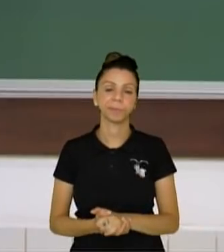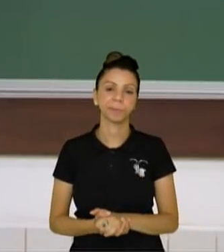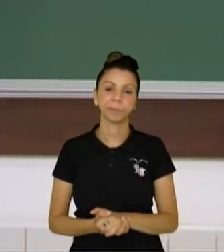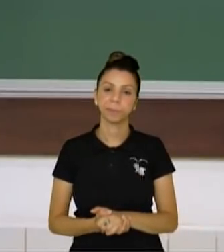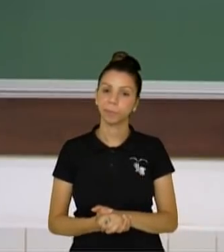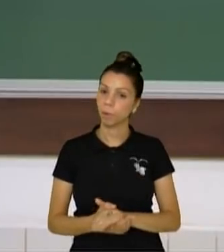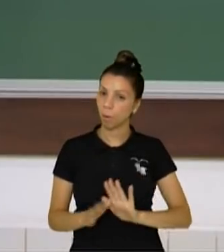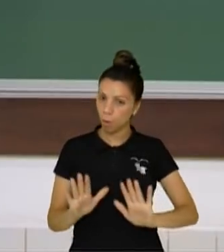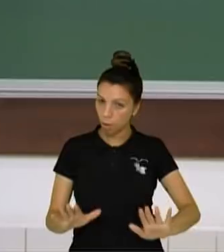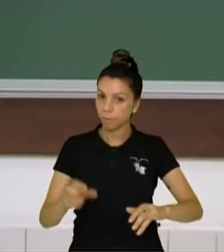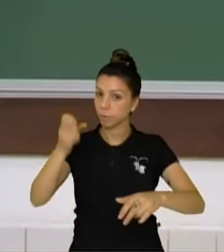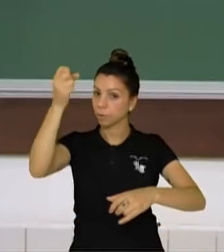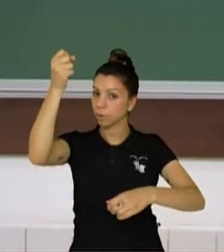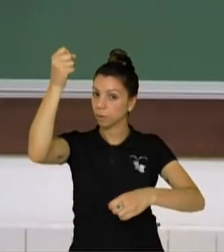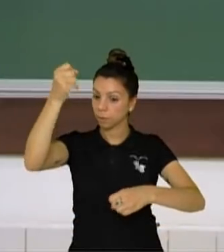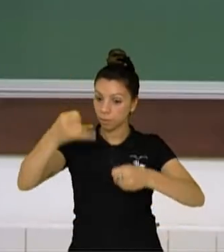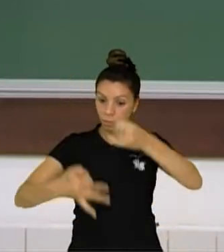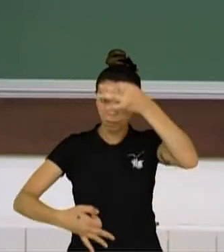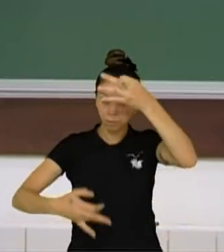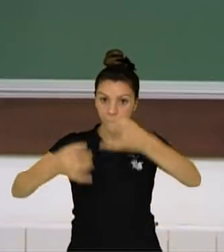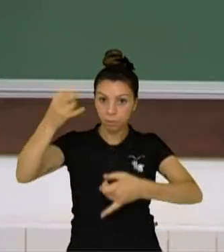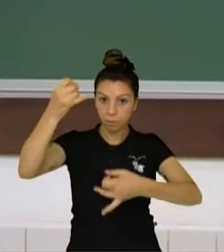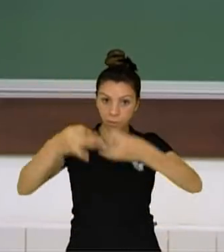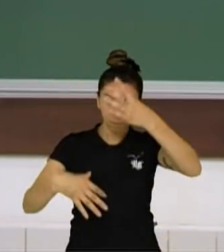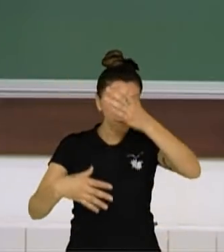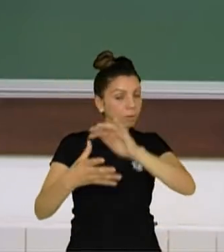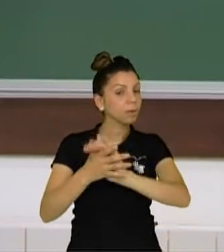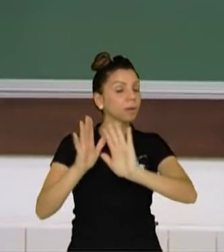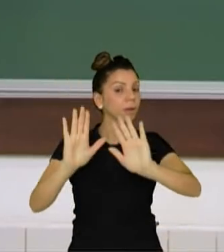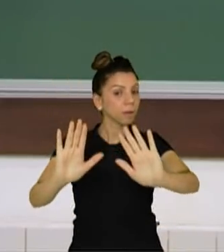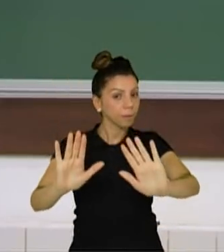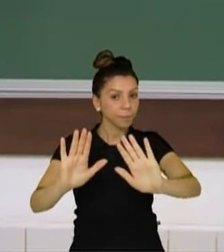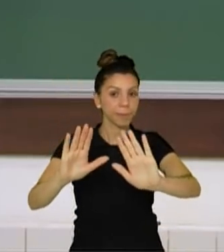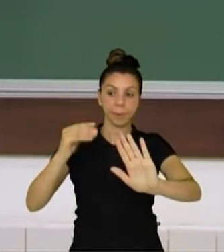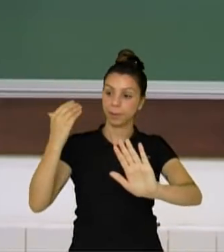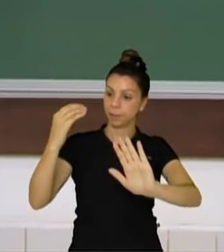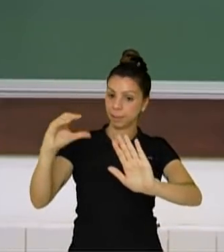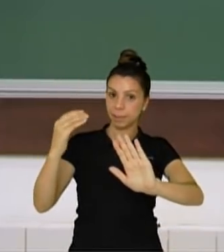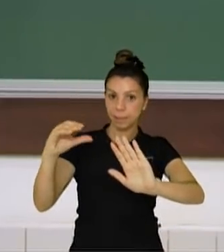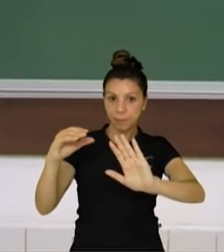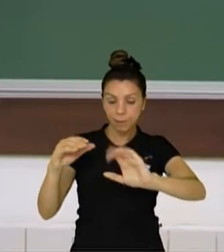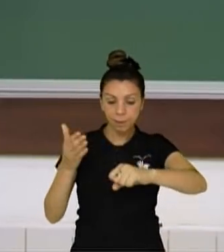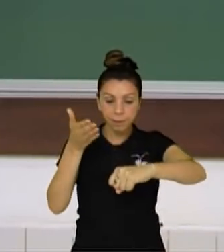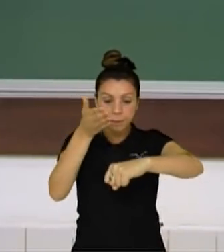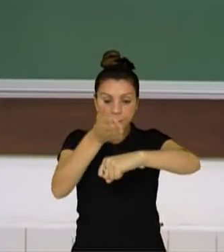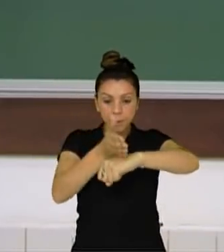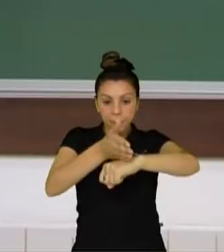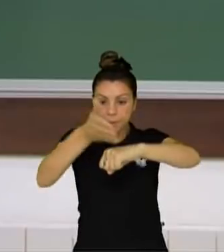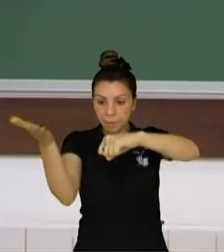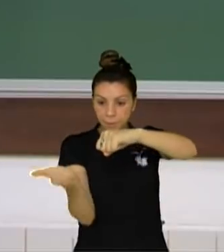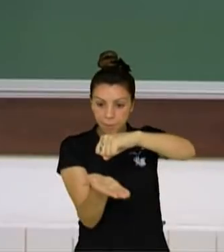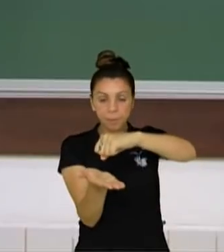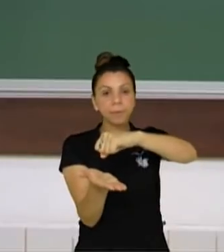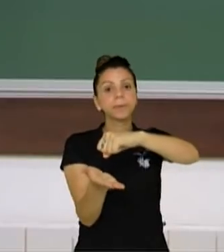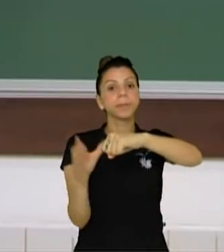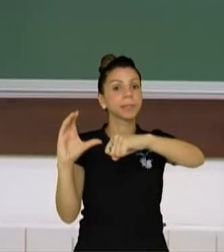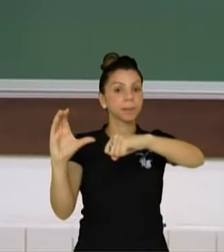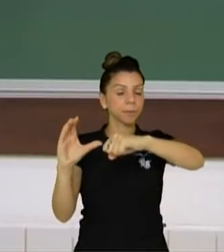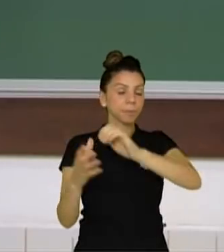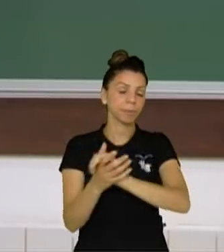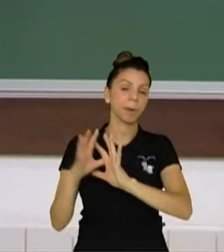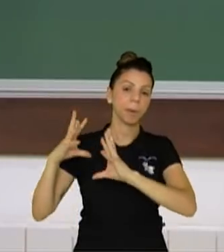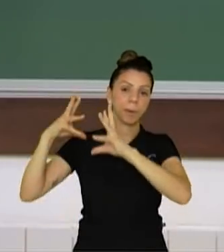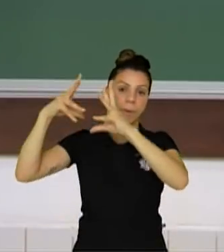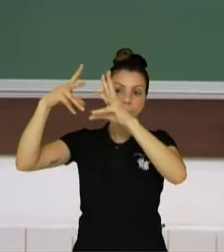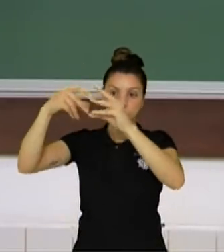que fique aqui bem explicado, que a ciência dos últimos tempos, essa ciência pós-moderna, ela entende que todos os seres